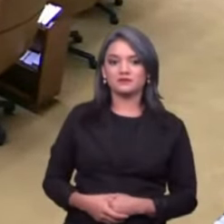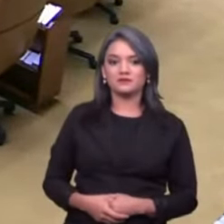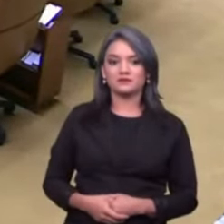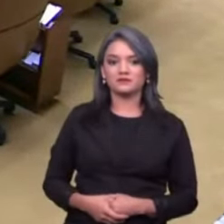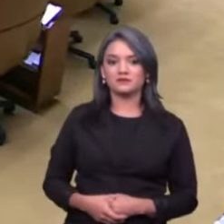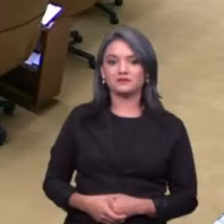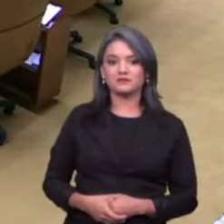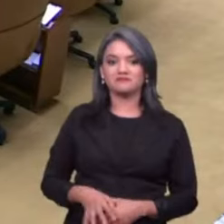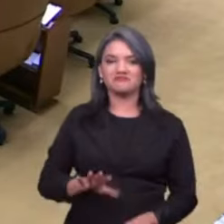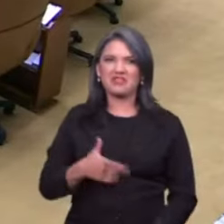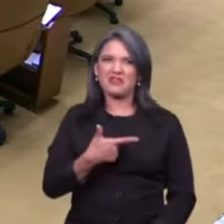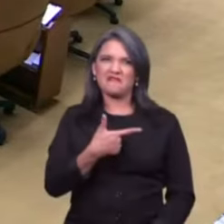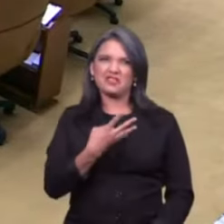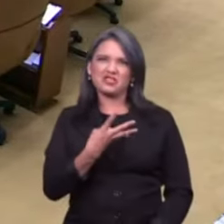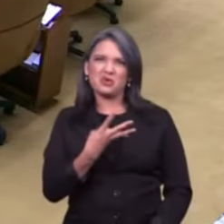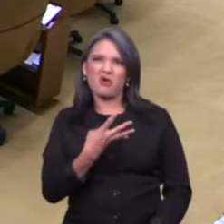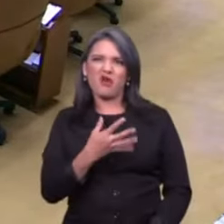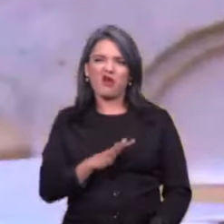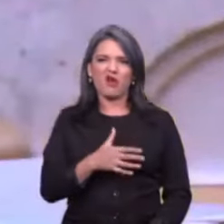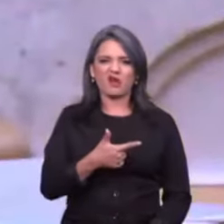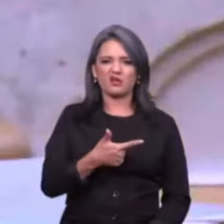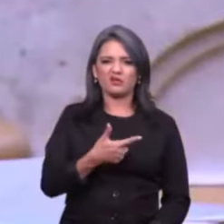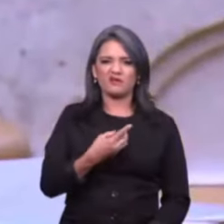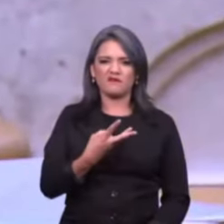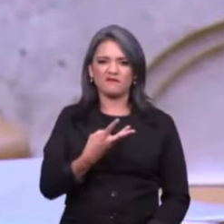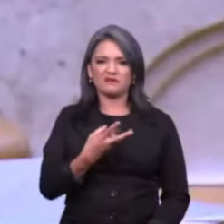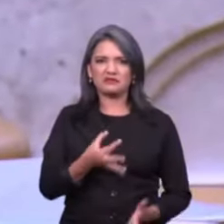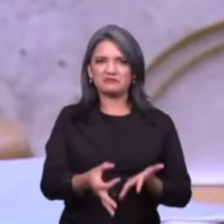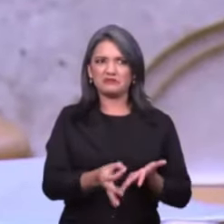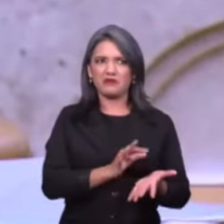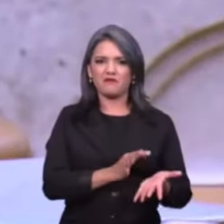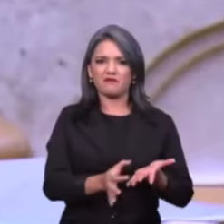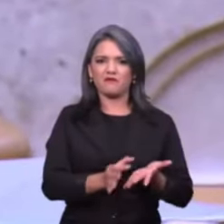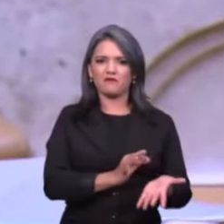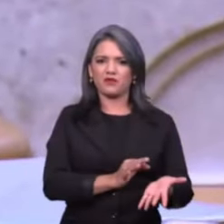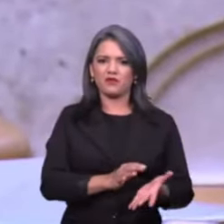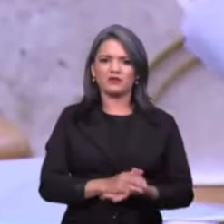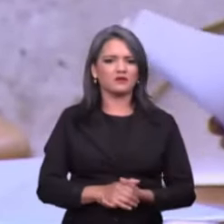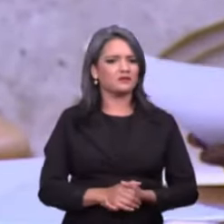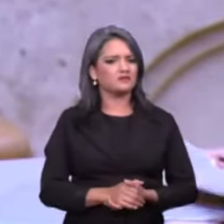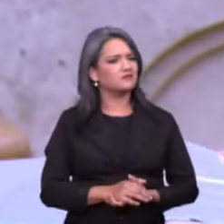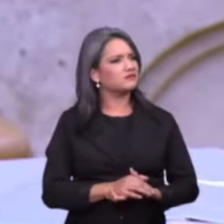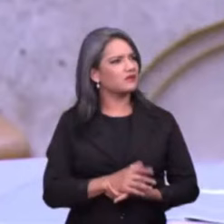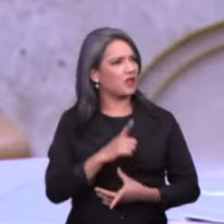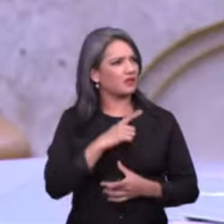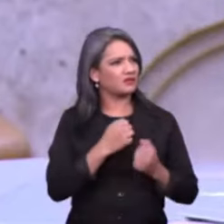24, 23 laudas. Eu acho que eu mesmo tenho. Leite, tem audiência?